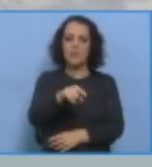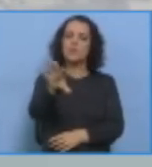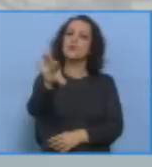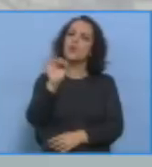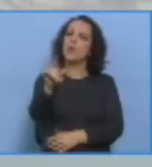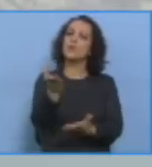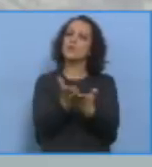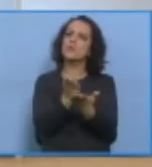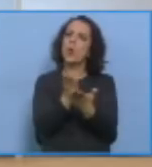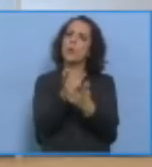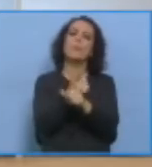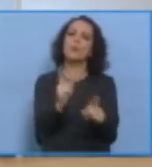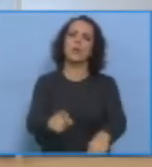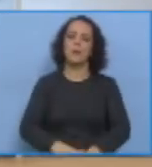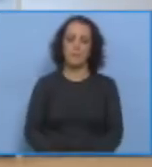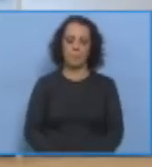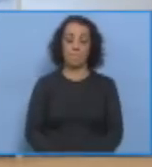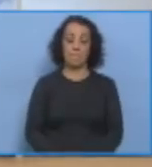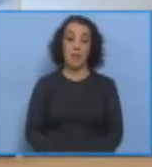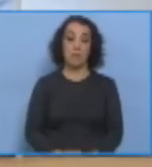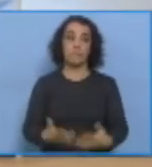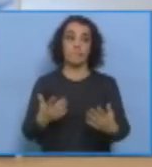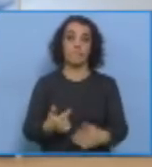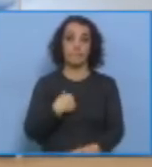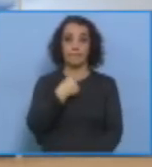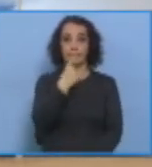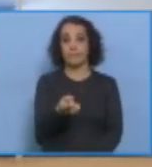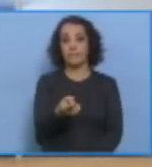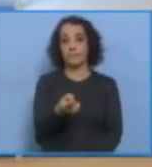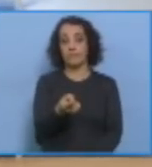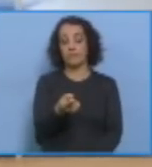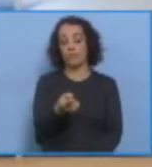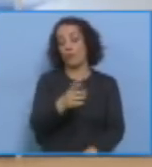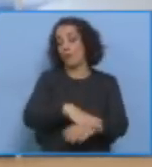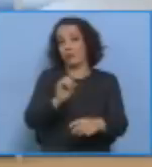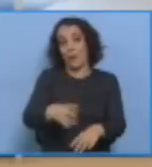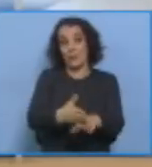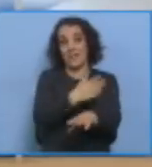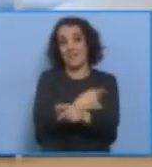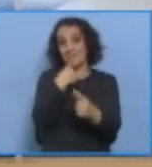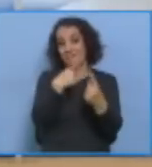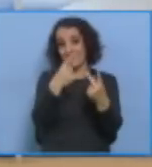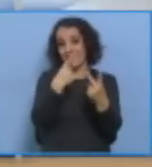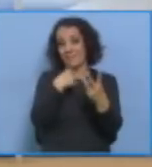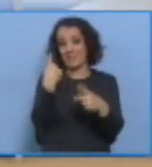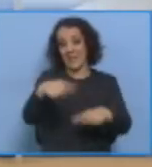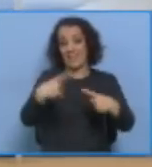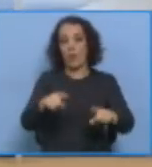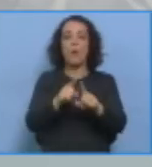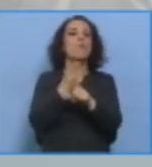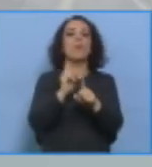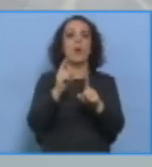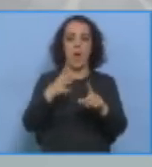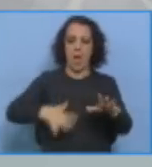Sousa? Eu acho que seria contraditório se não dissesse que era por causa de tudo isto que acabei de dizer em síntese, não é? É um ambiente onde há muitas